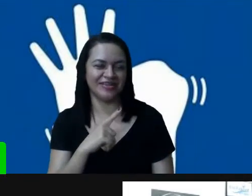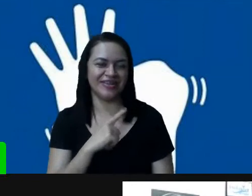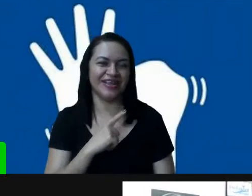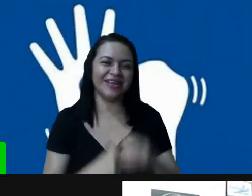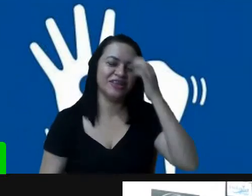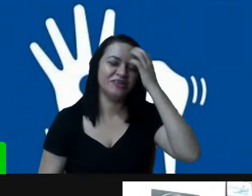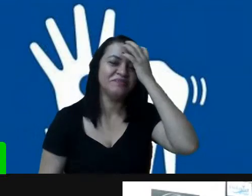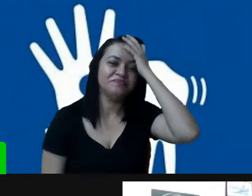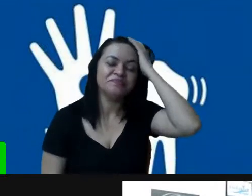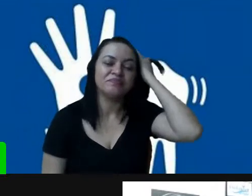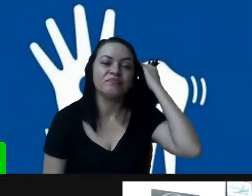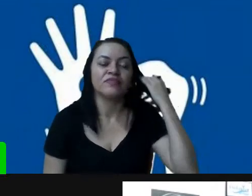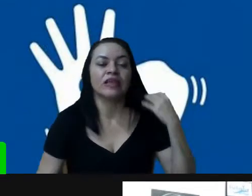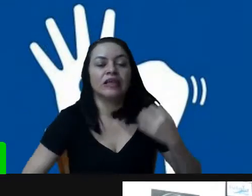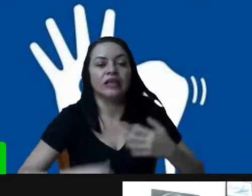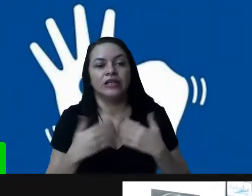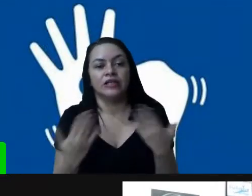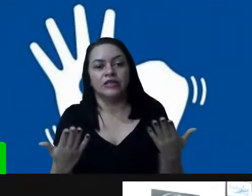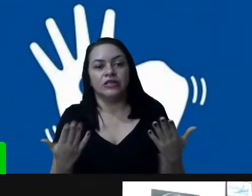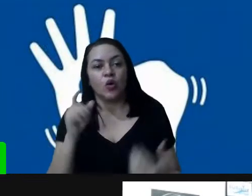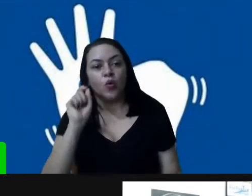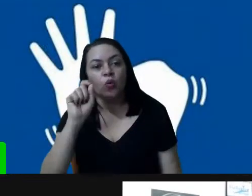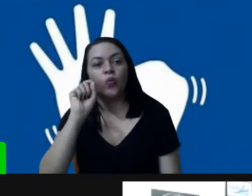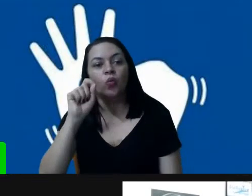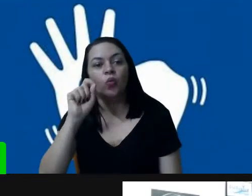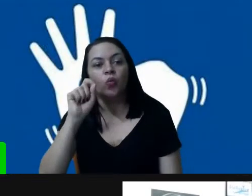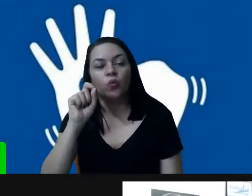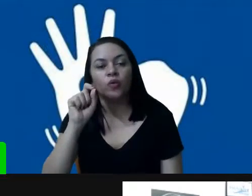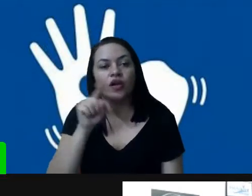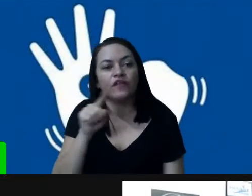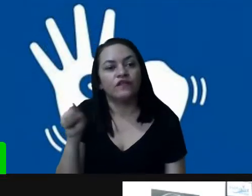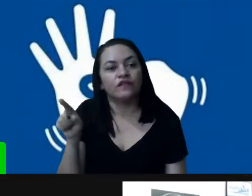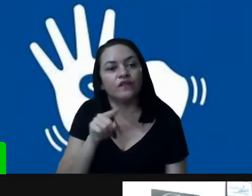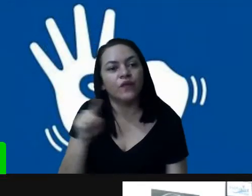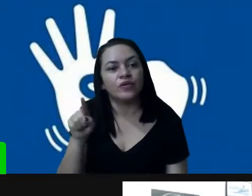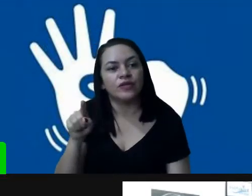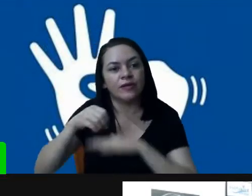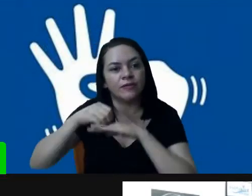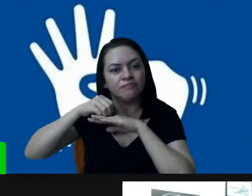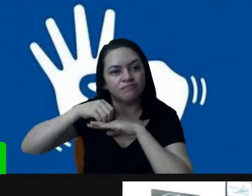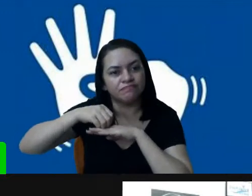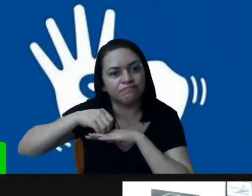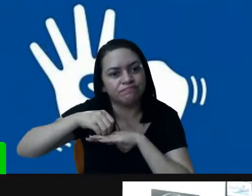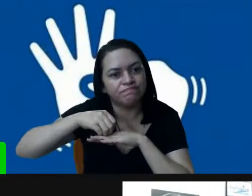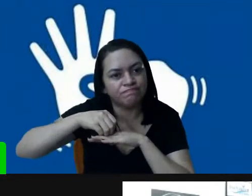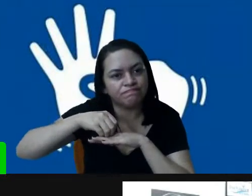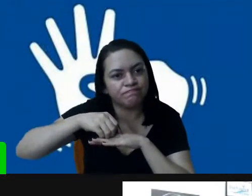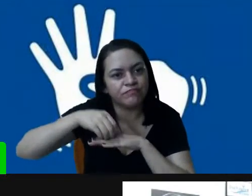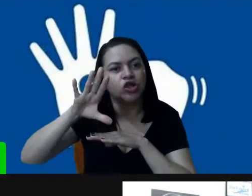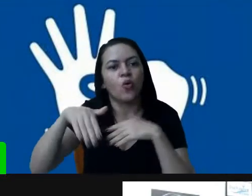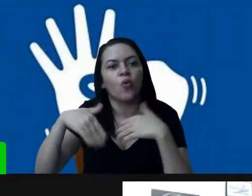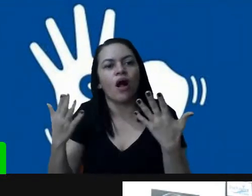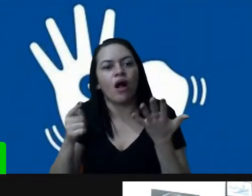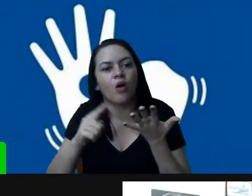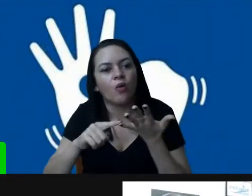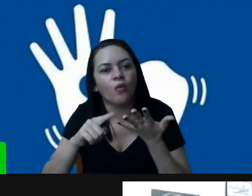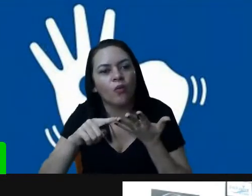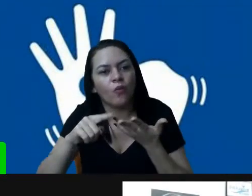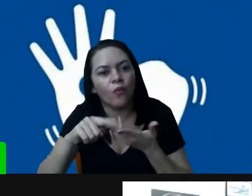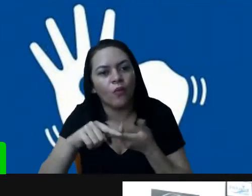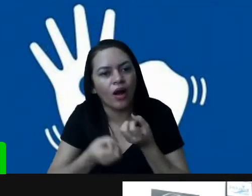que é que vocês têm para passar para a gente? Qual a dica? Eu sei que vocês já falaram tanta